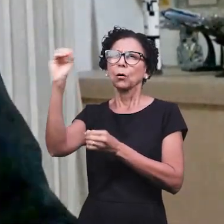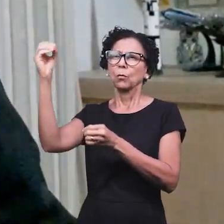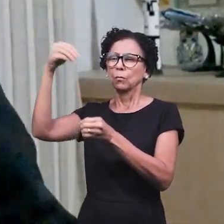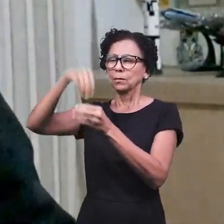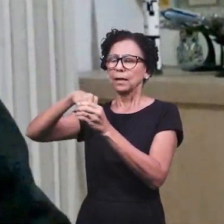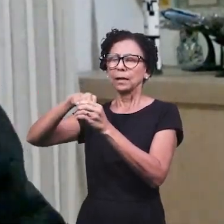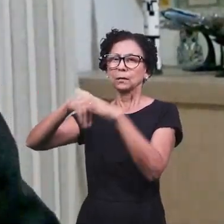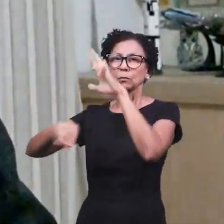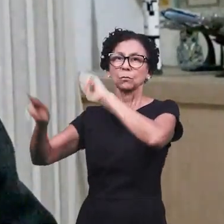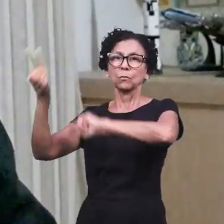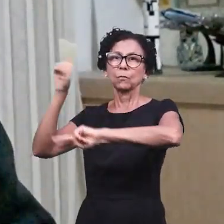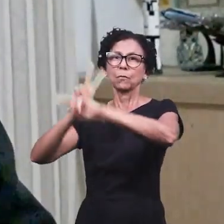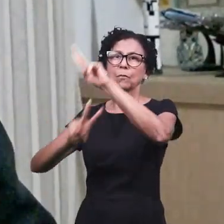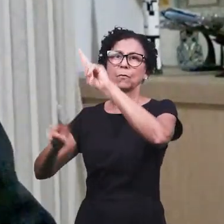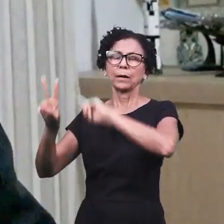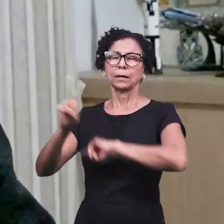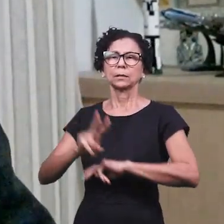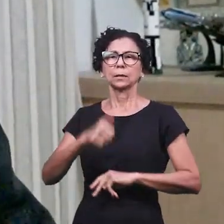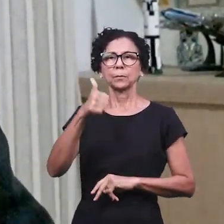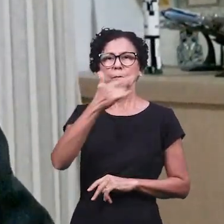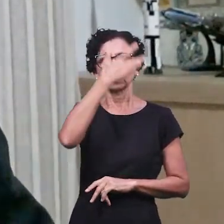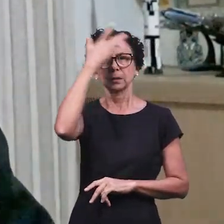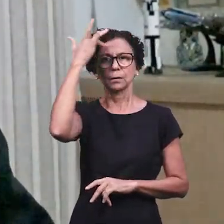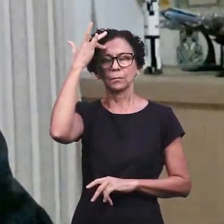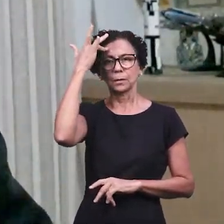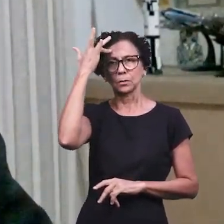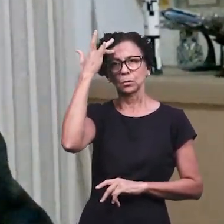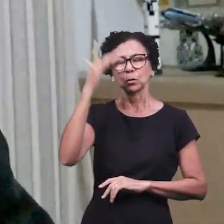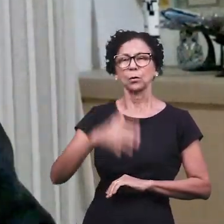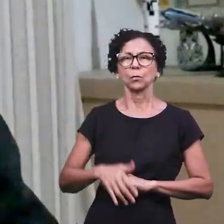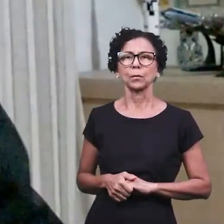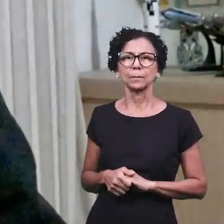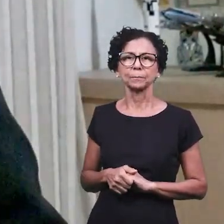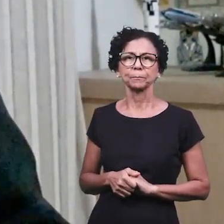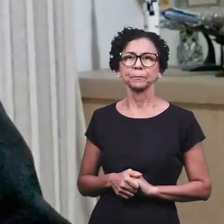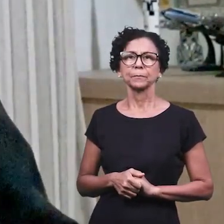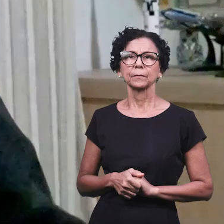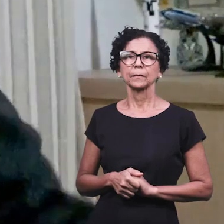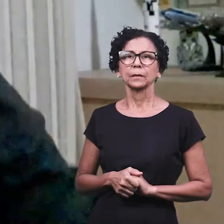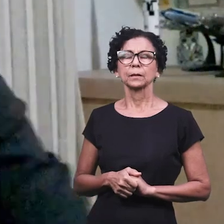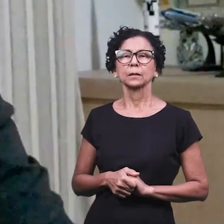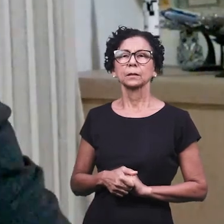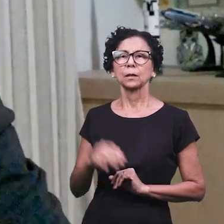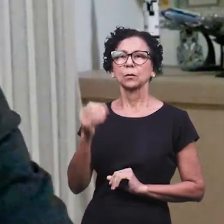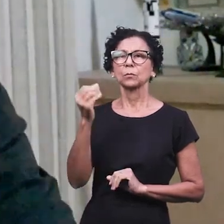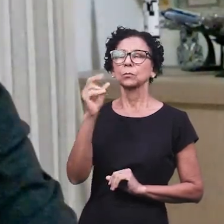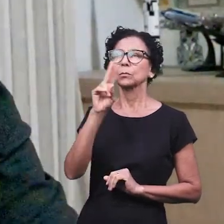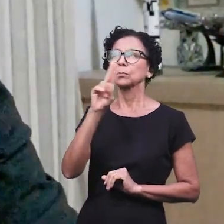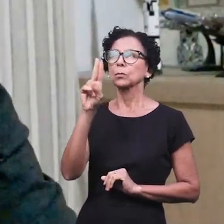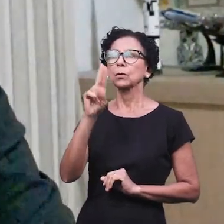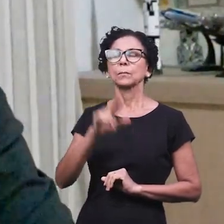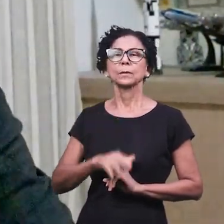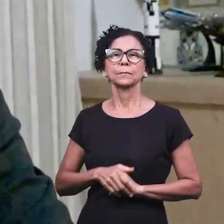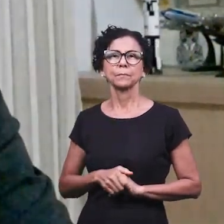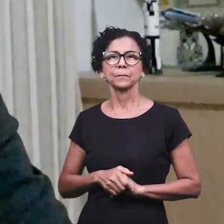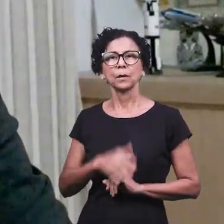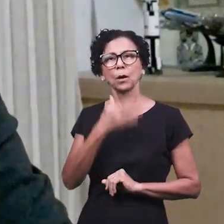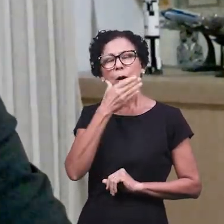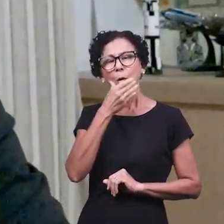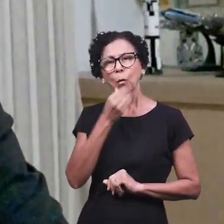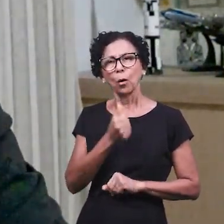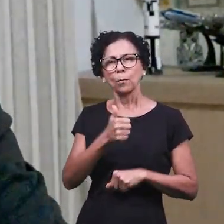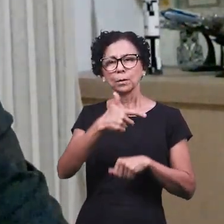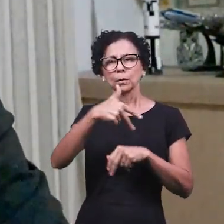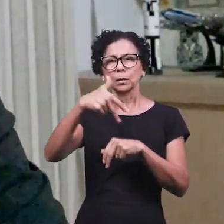ventos? A primeira pessoa que deu esse nome aos ventos solares foi o astrônomo americano